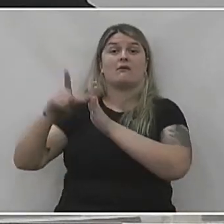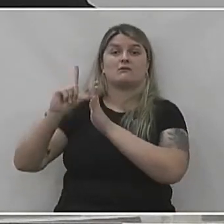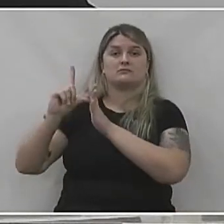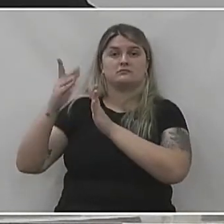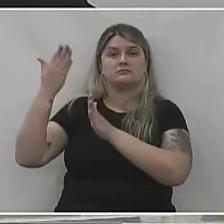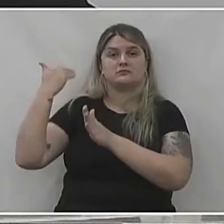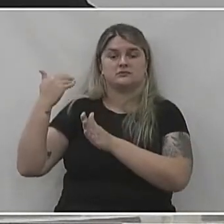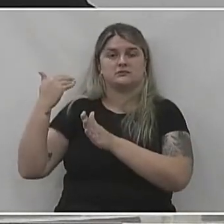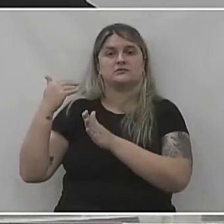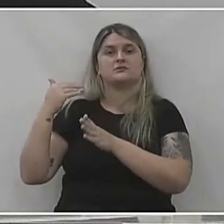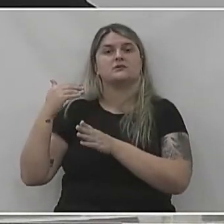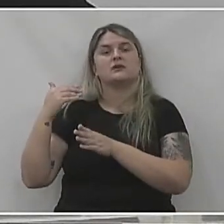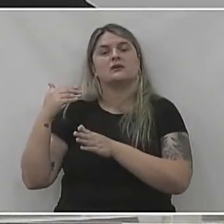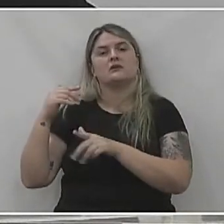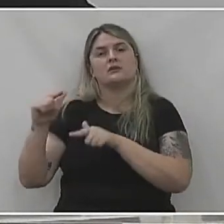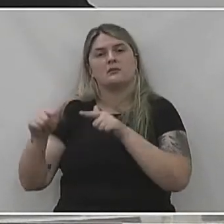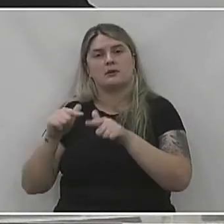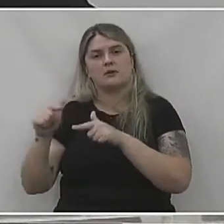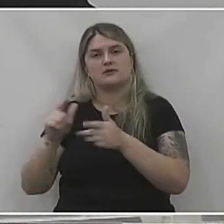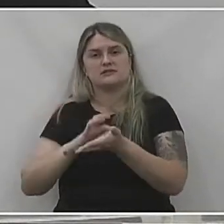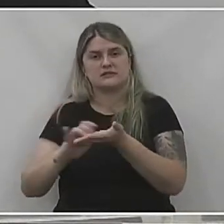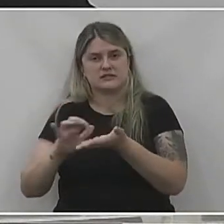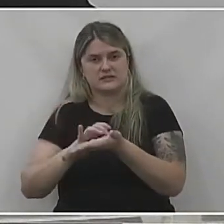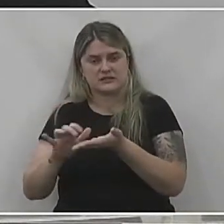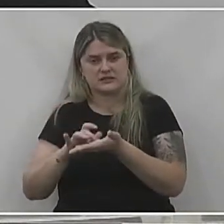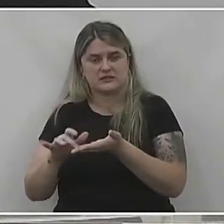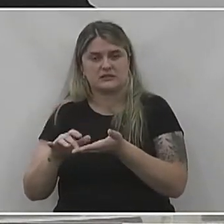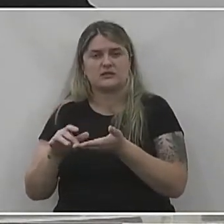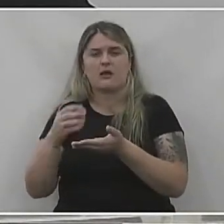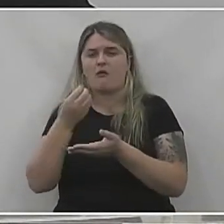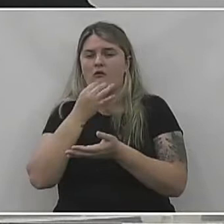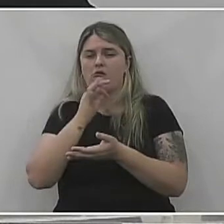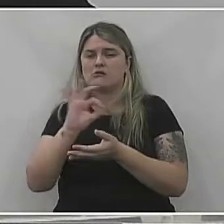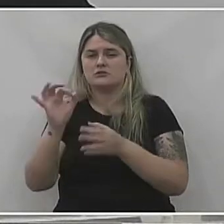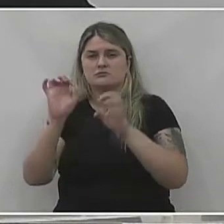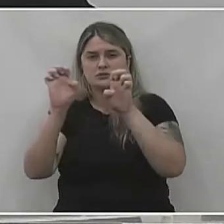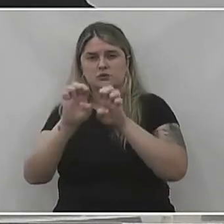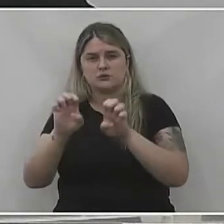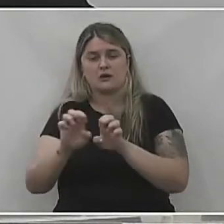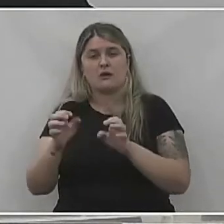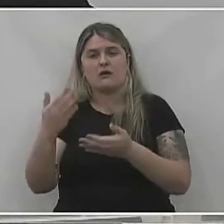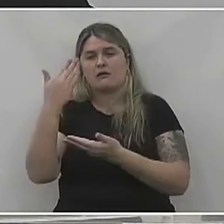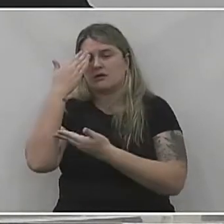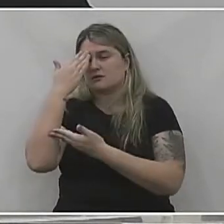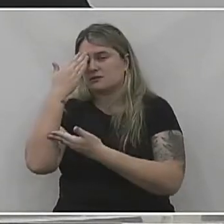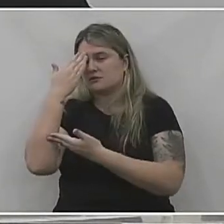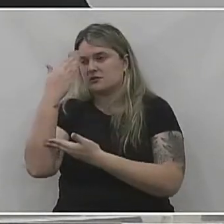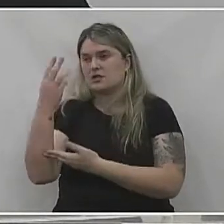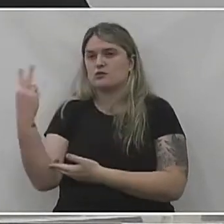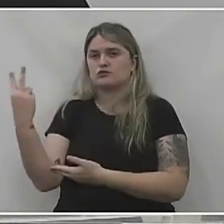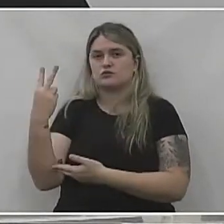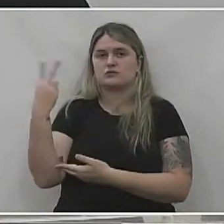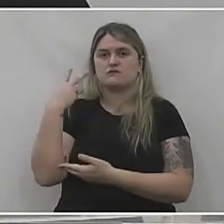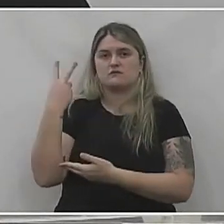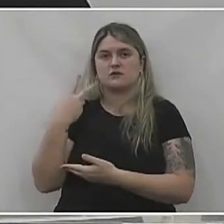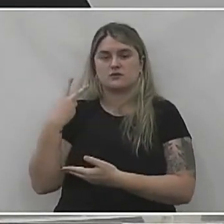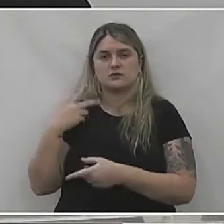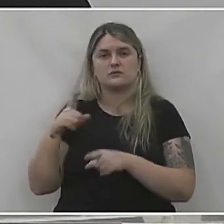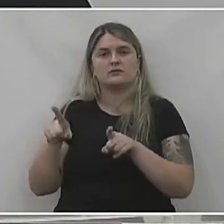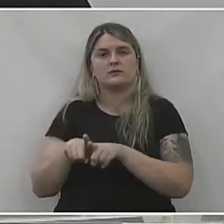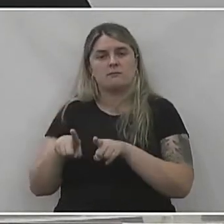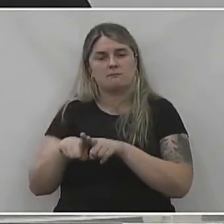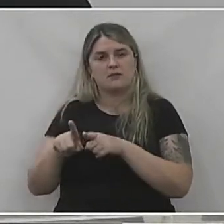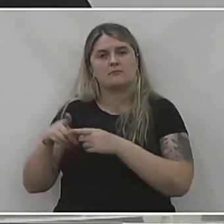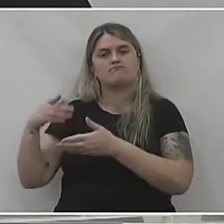assumir né A gente pegou o projeto muito bem estruturado e e os dois vereadores também